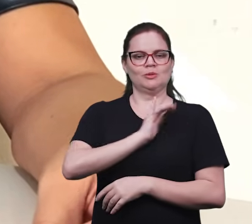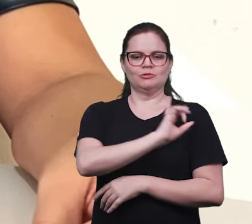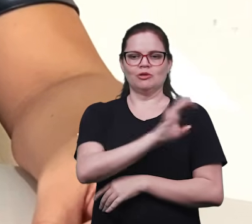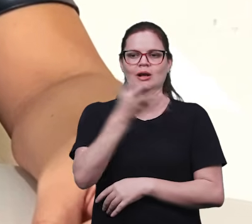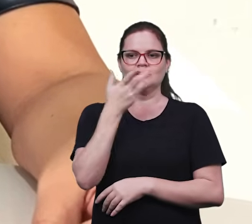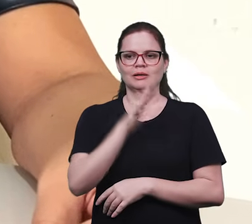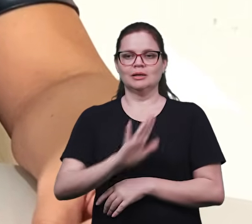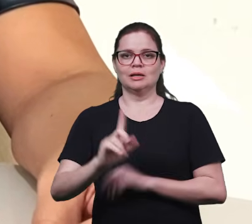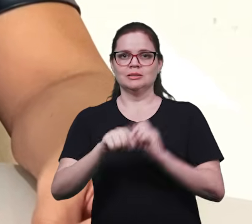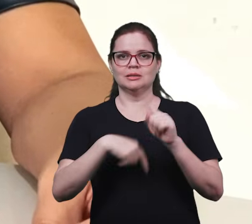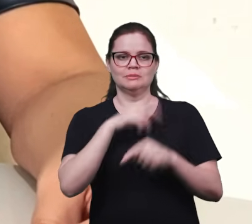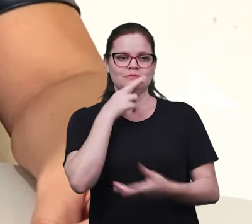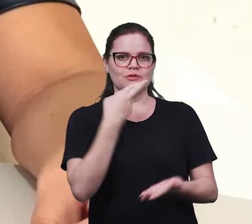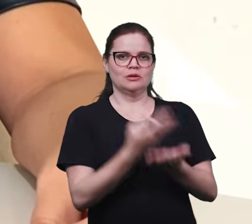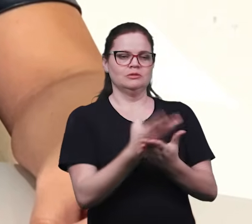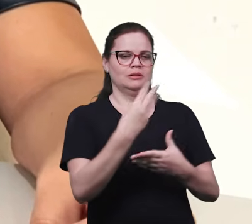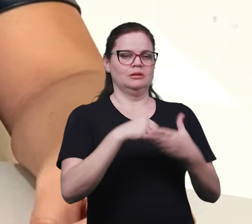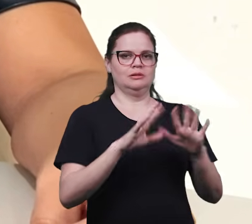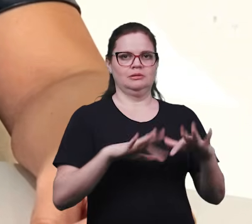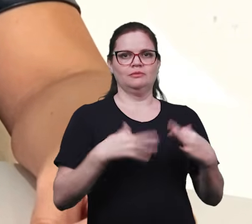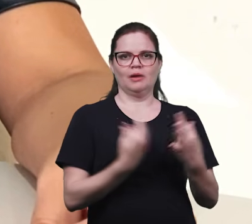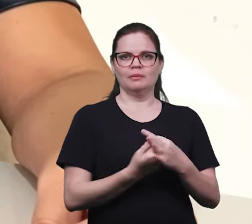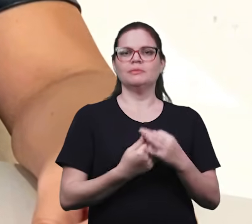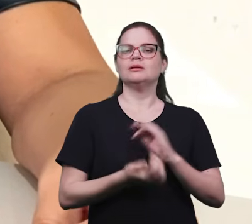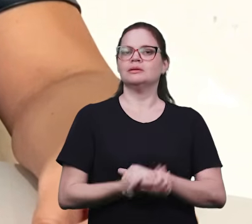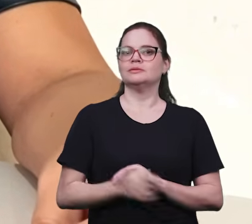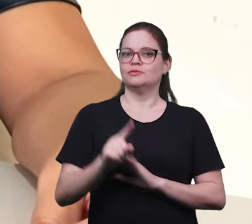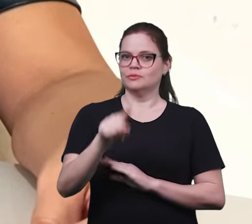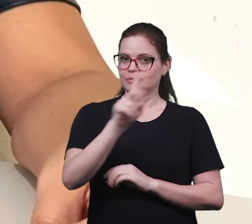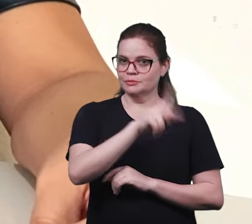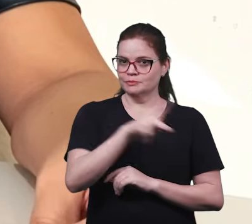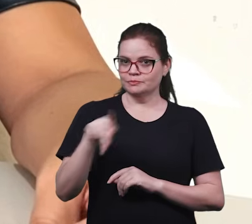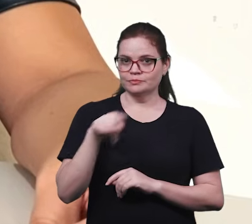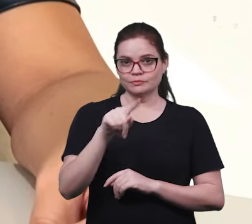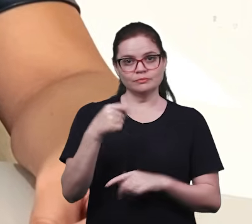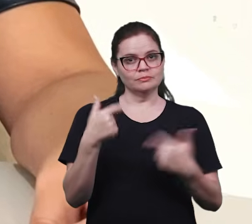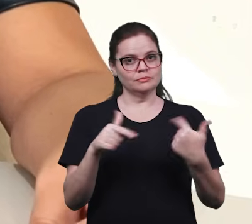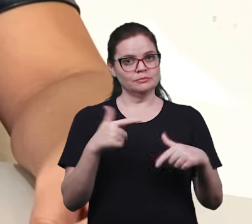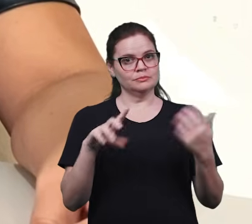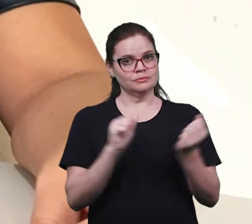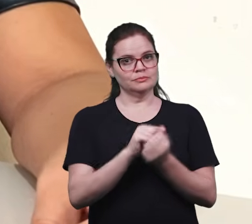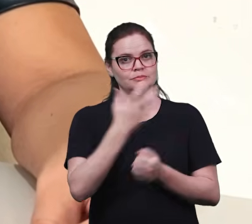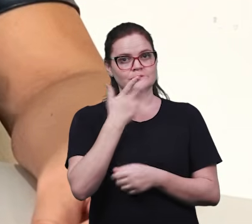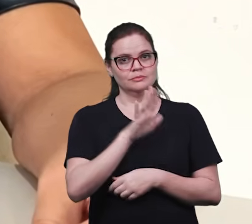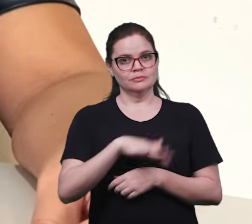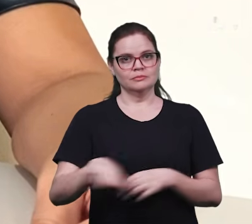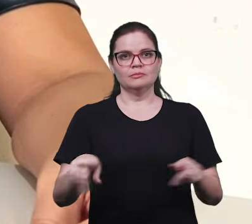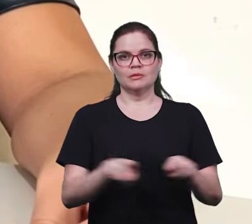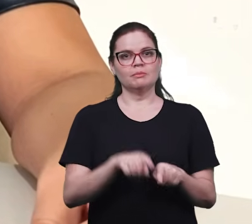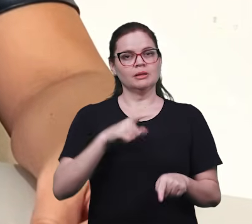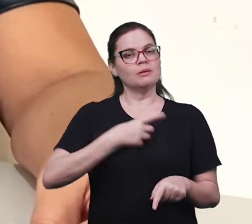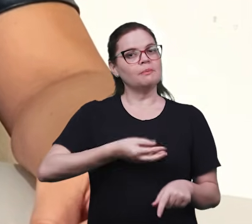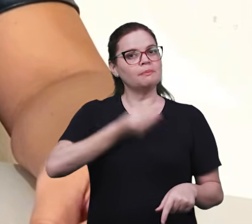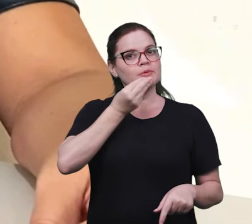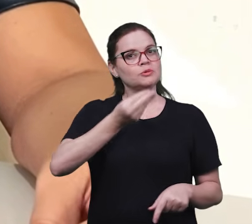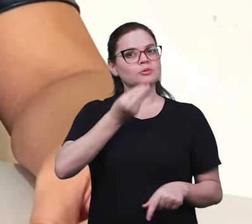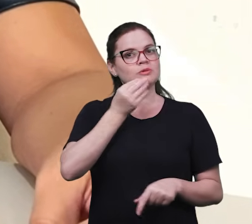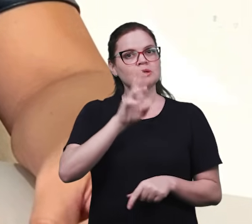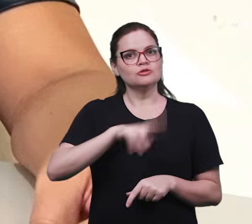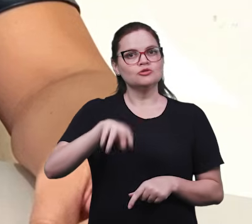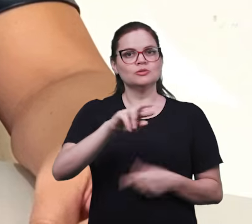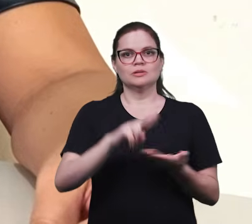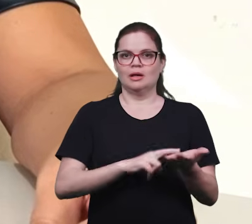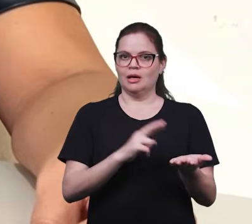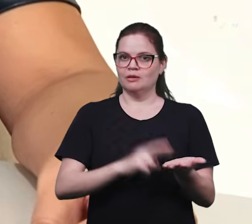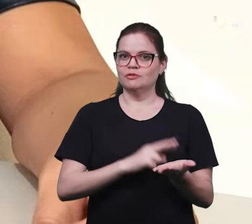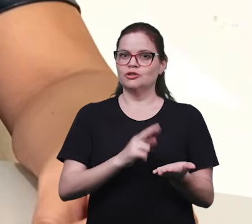os frutos deste trabalho. Se você é professora, se você trabalha com crianças, você também tem a oportunidade de usar este